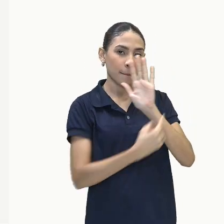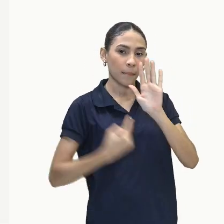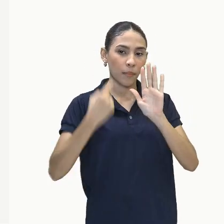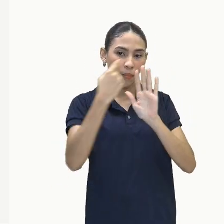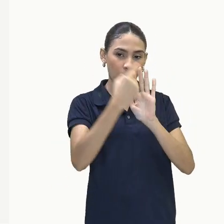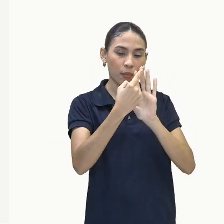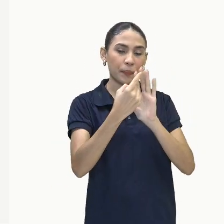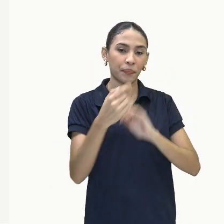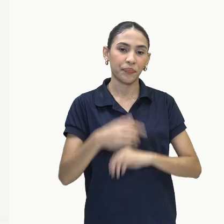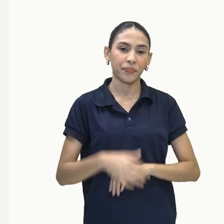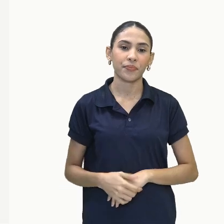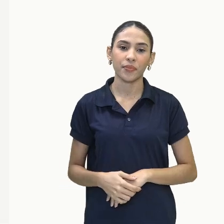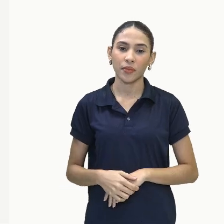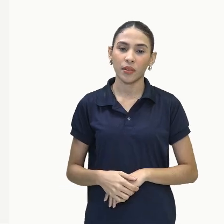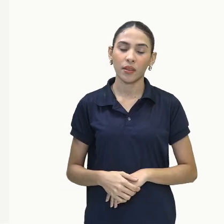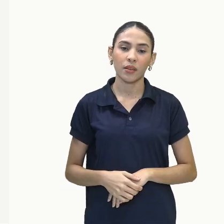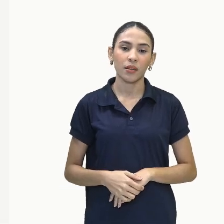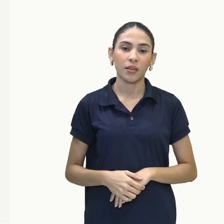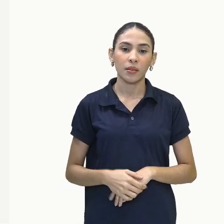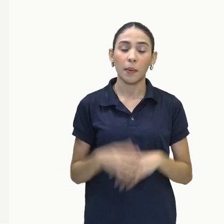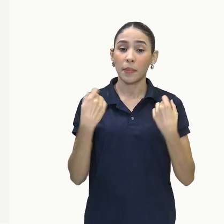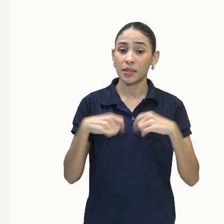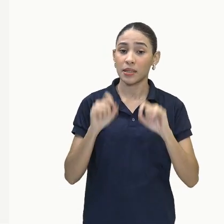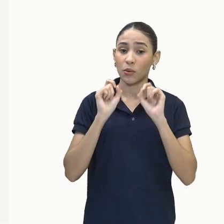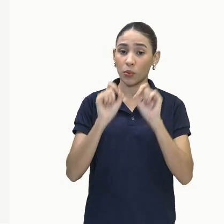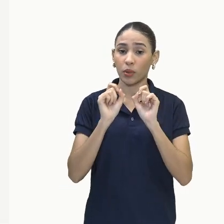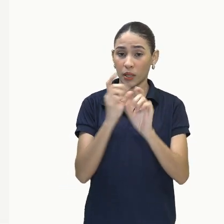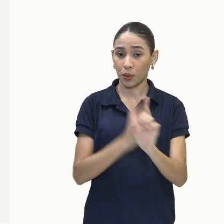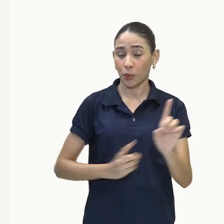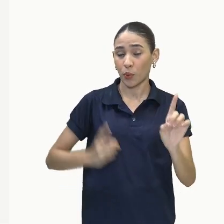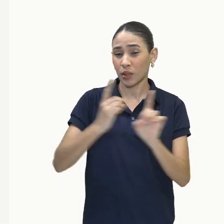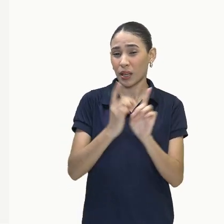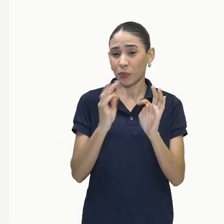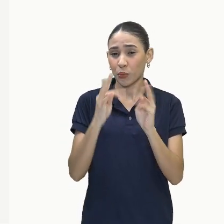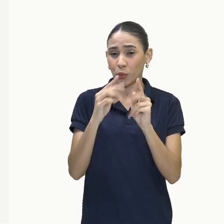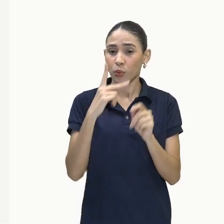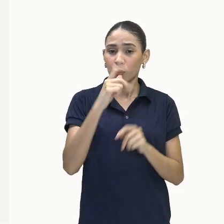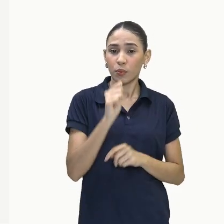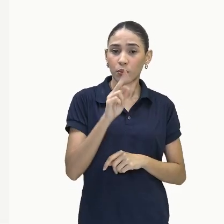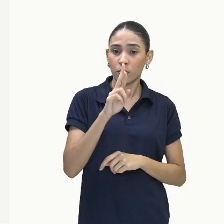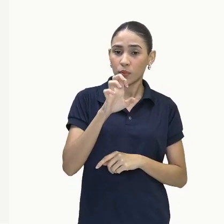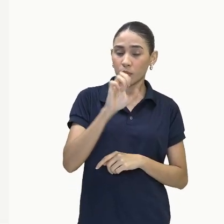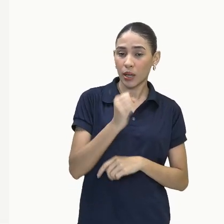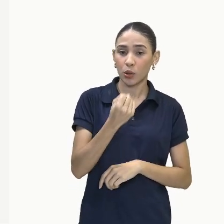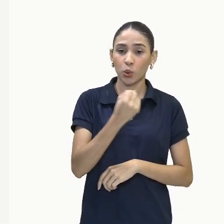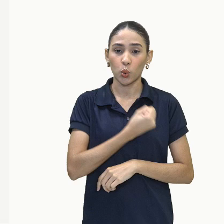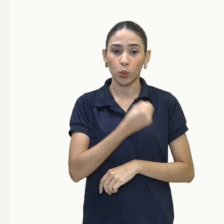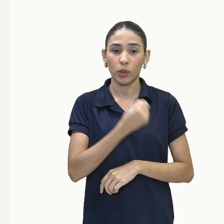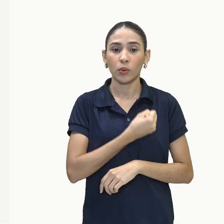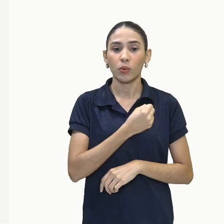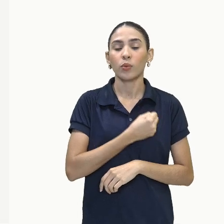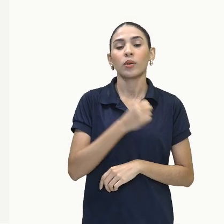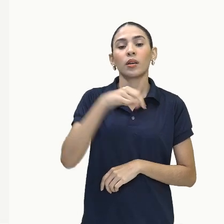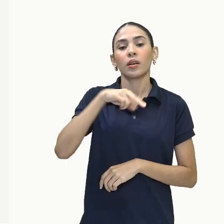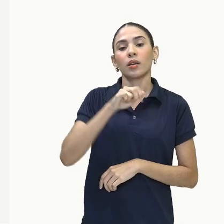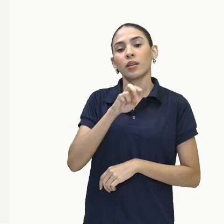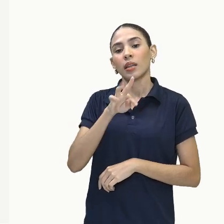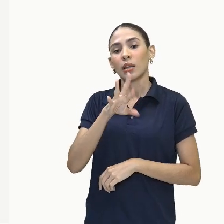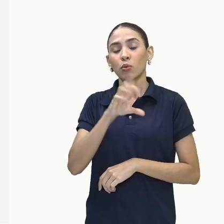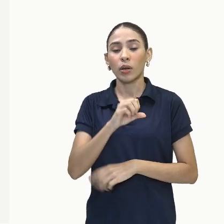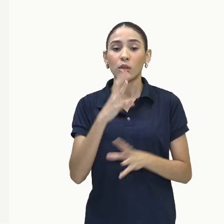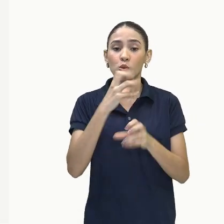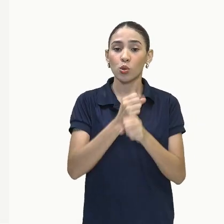uma das suas mãos. Devem encontrar todos os pares de números naturais que somando o resultado seja igual a